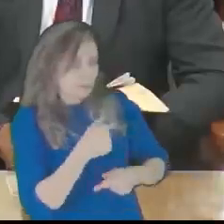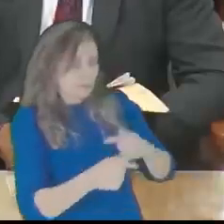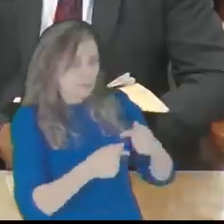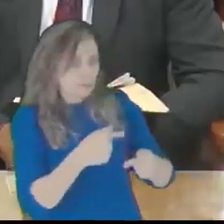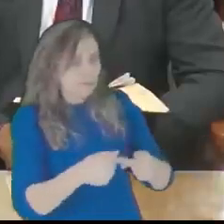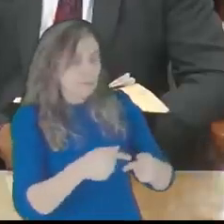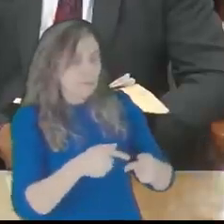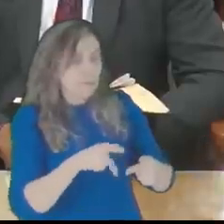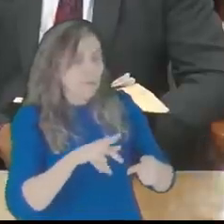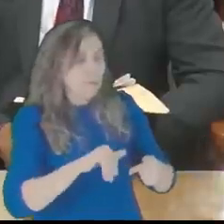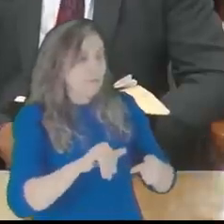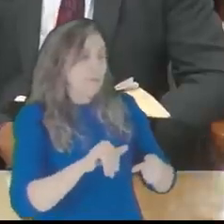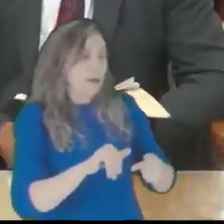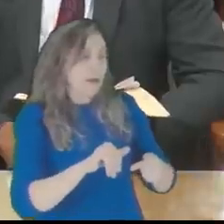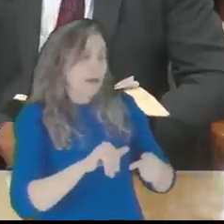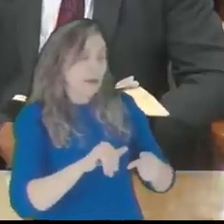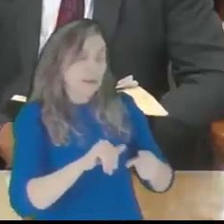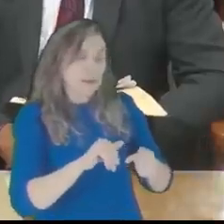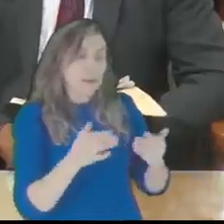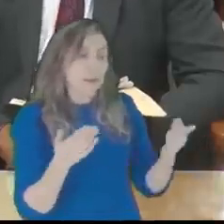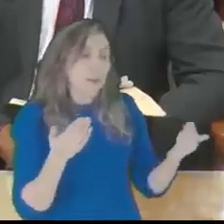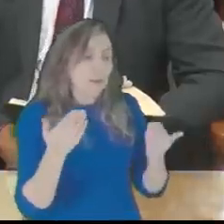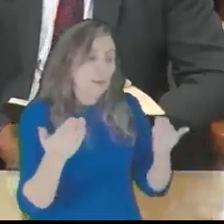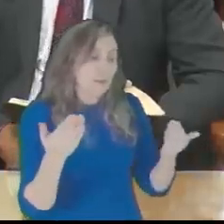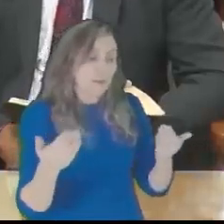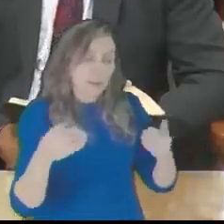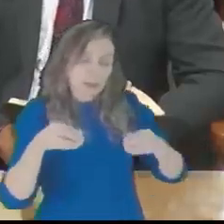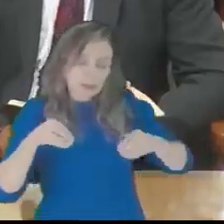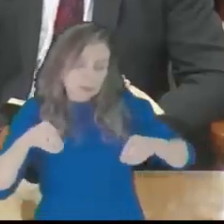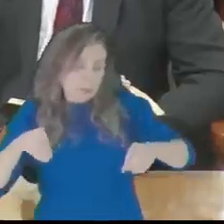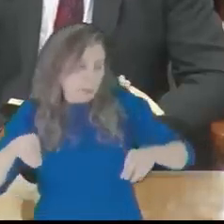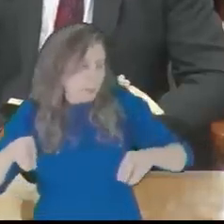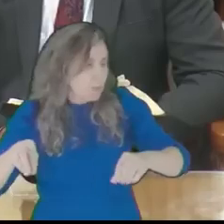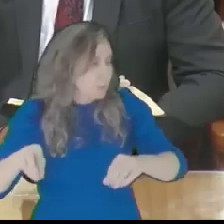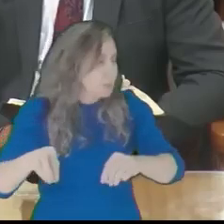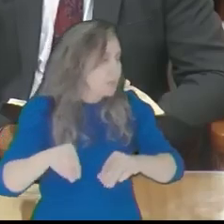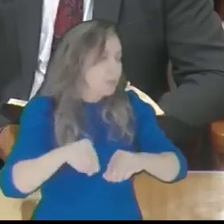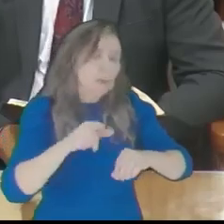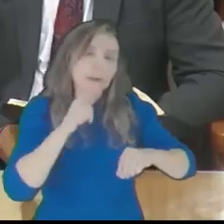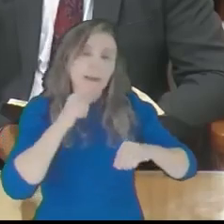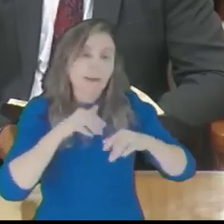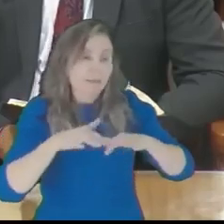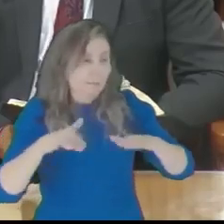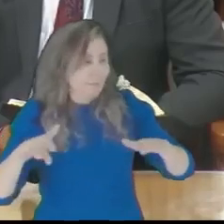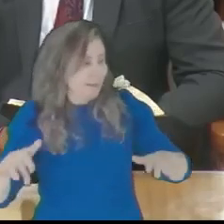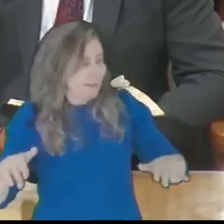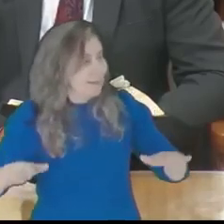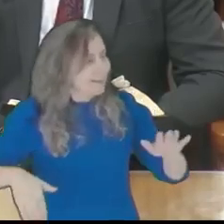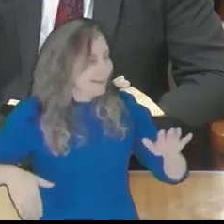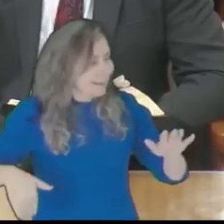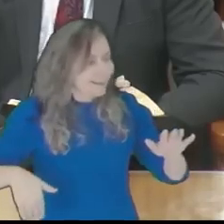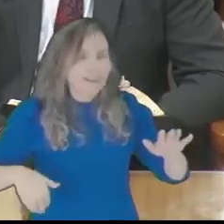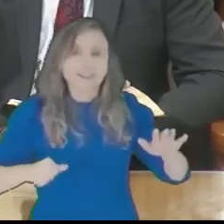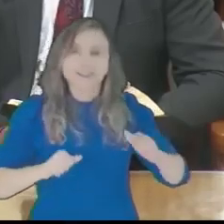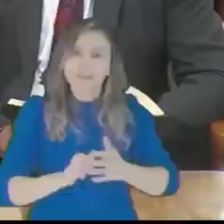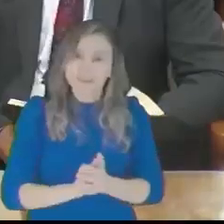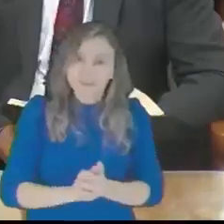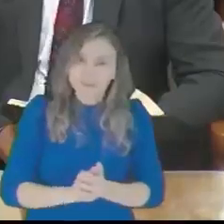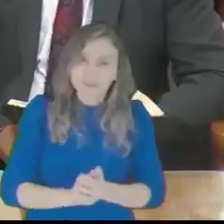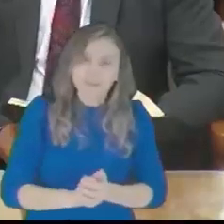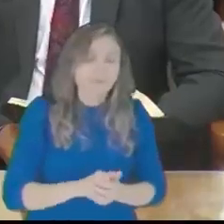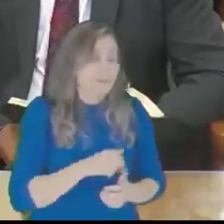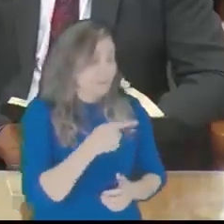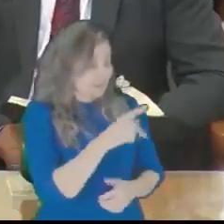Estão lembrados lá em Gênesis? Deus disse a Abraão: sua descendência vai ser como a areia da praia. E outra vez Deus disse: a